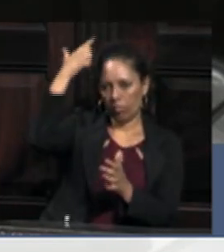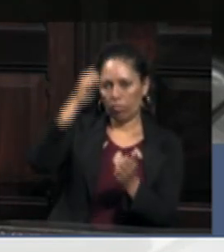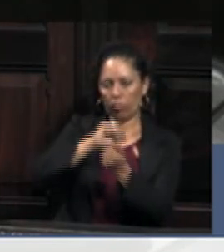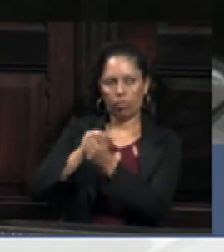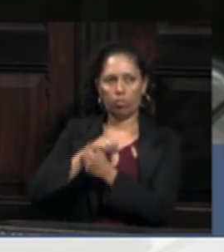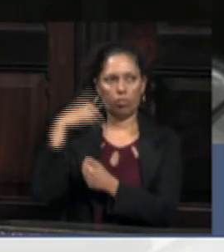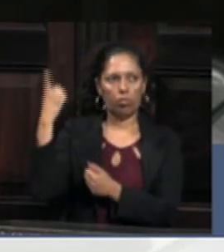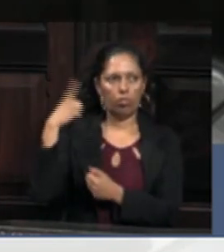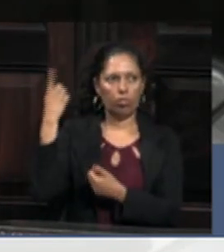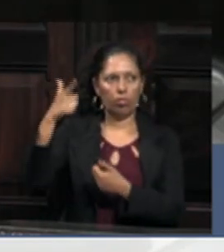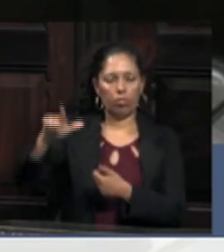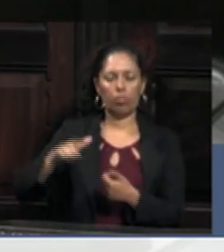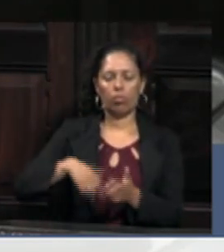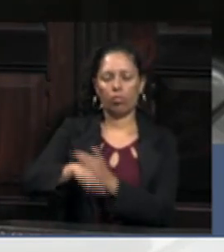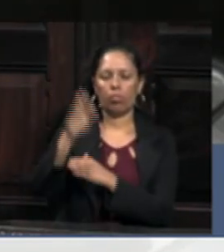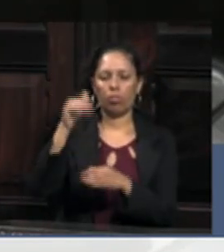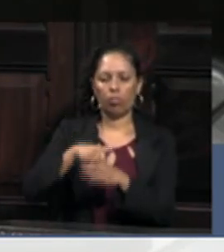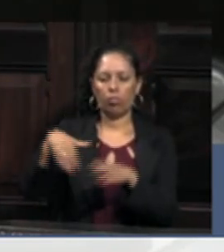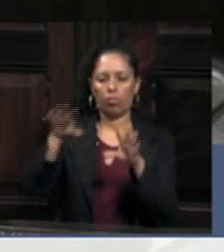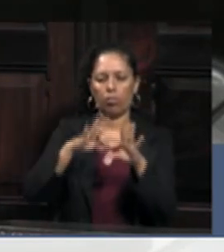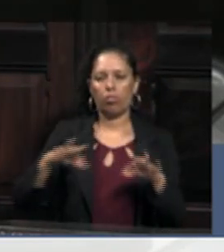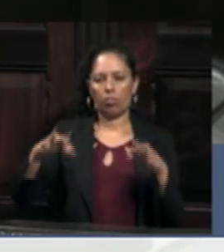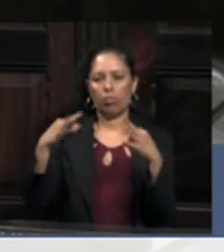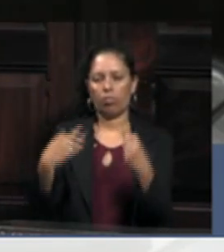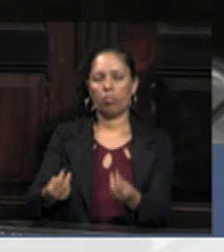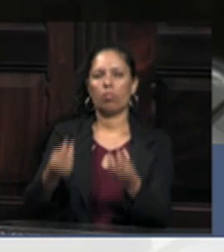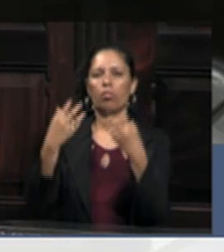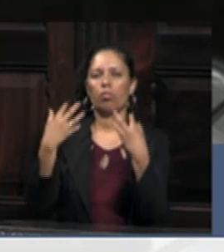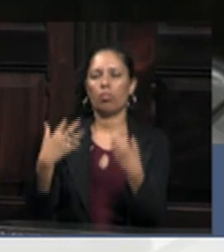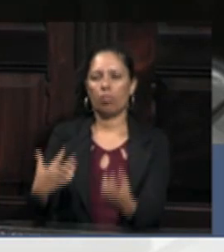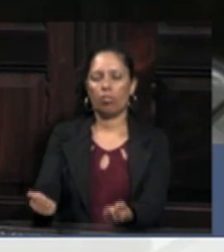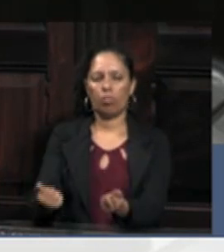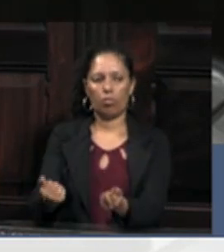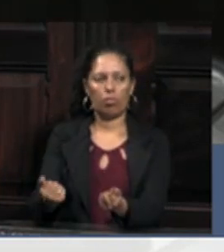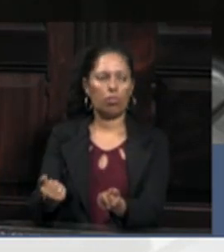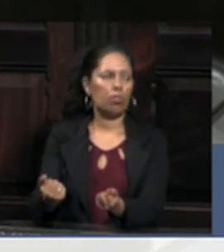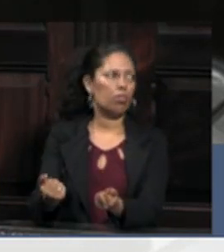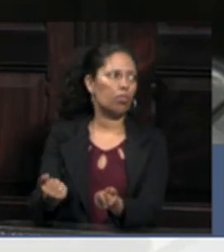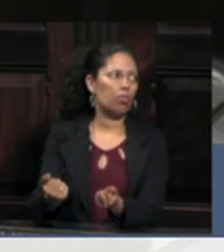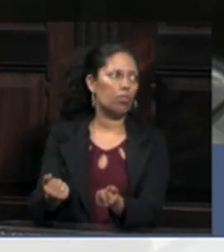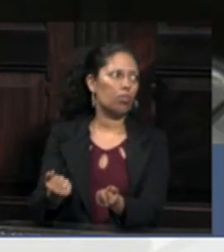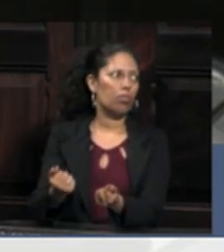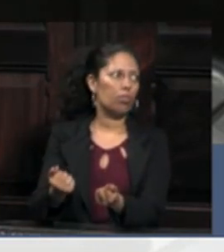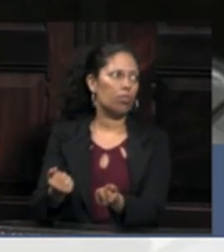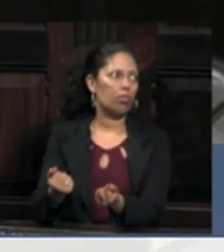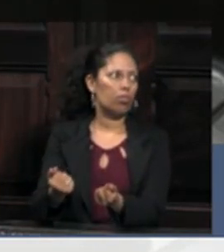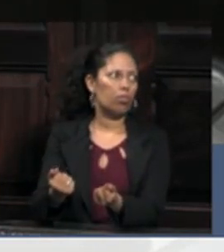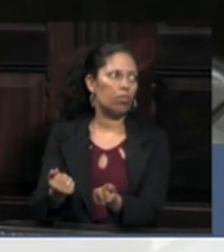Paulo. Em votação, os senhores que aprovam permaneçam como estão.